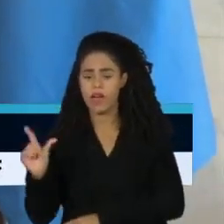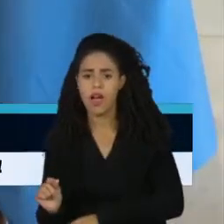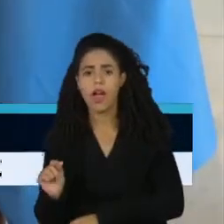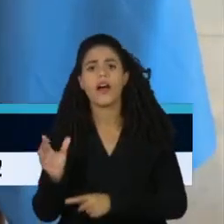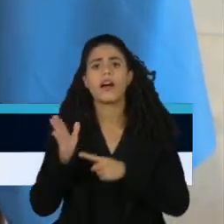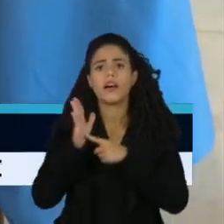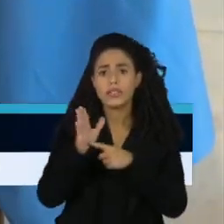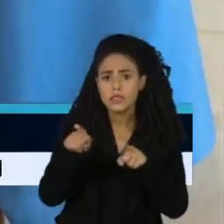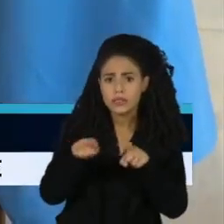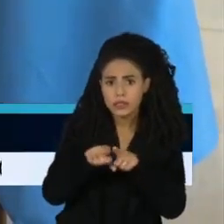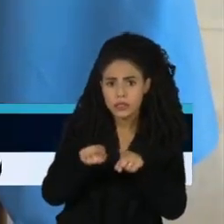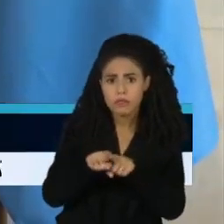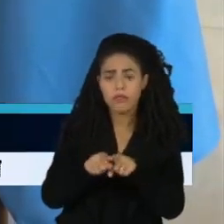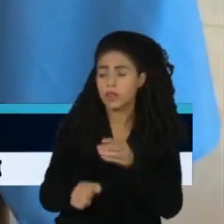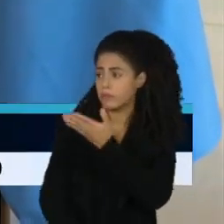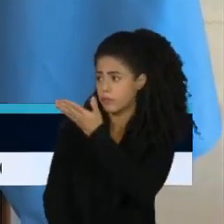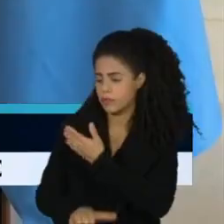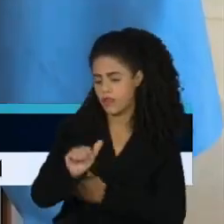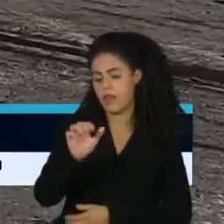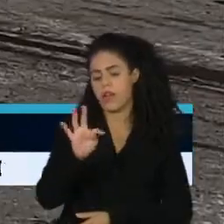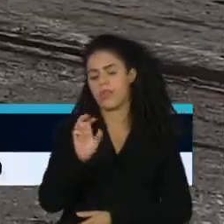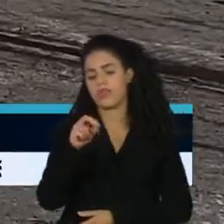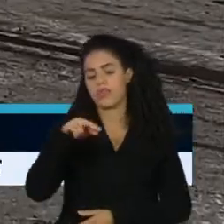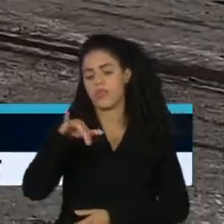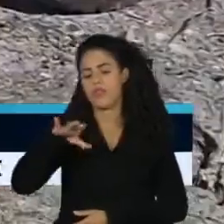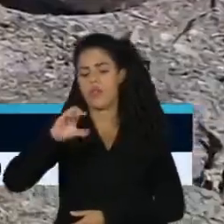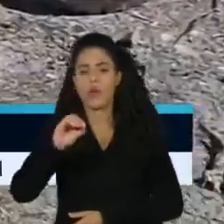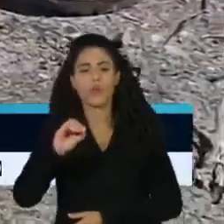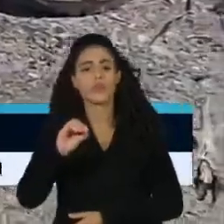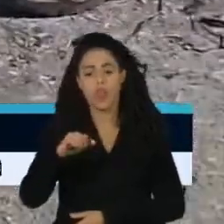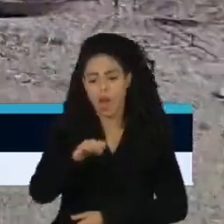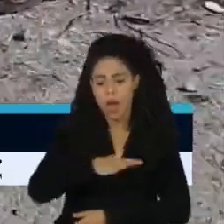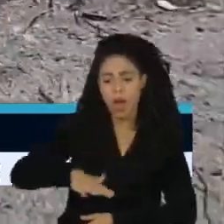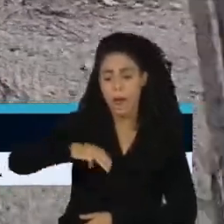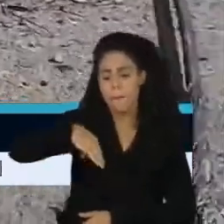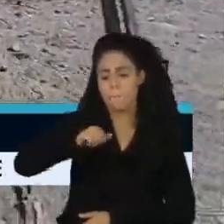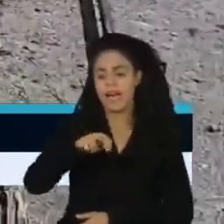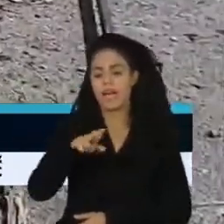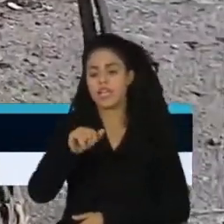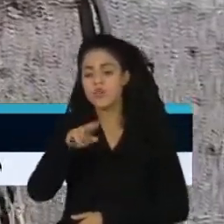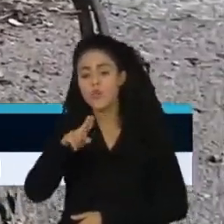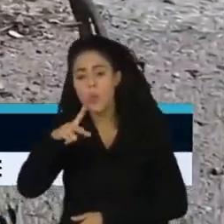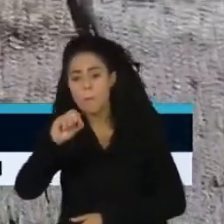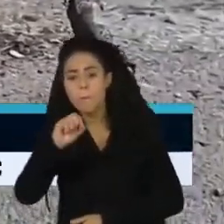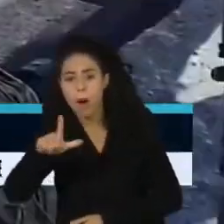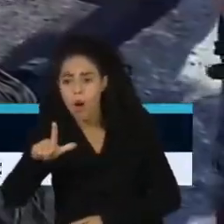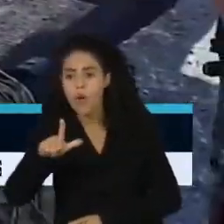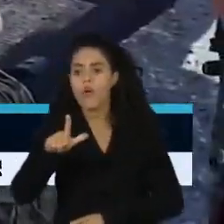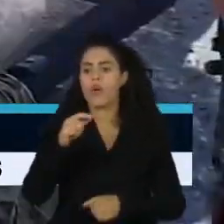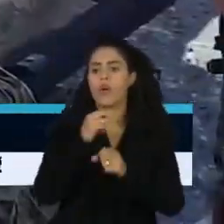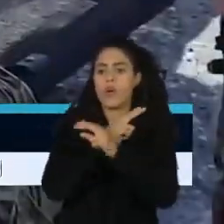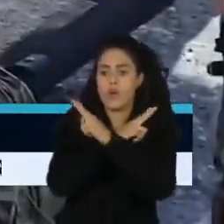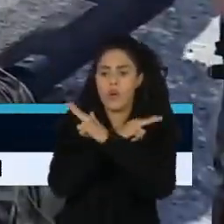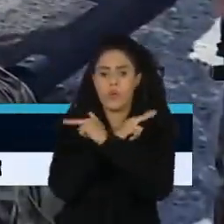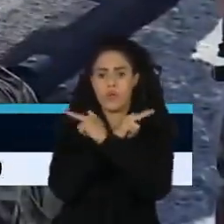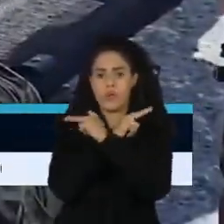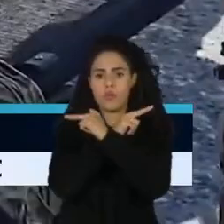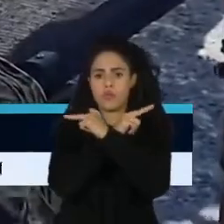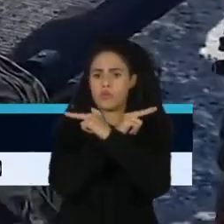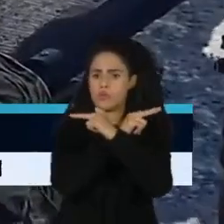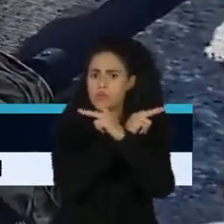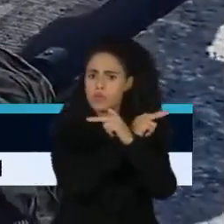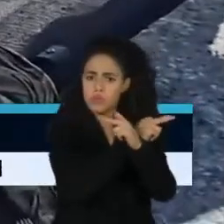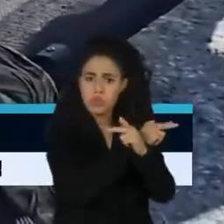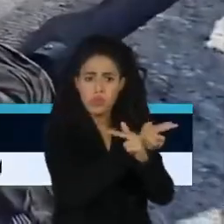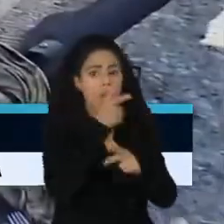secretário-geral das Nações Unidas António Guterres em mario-paul mais 700 combatentes se renderam as forças russas